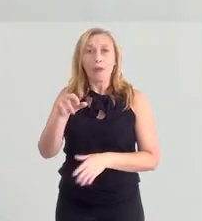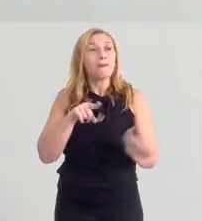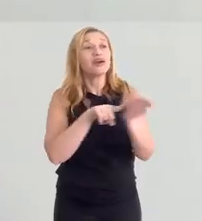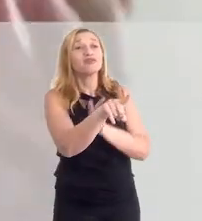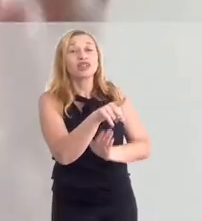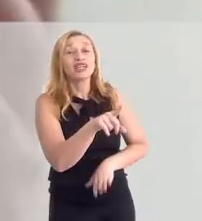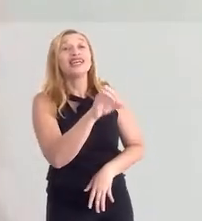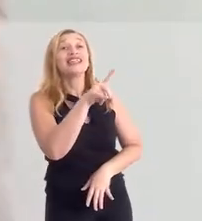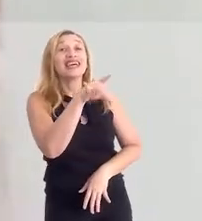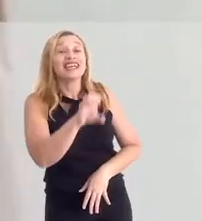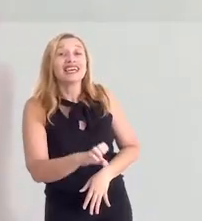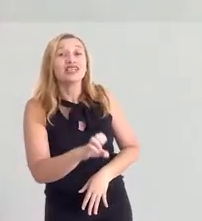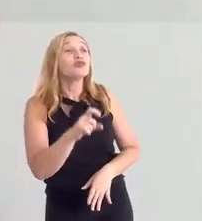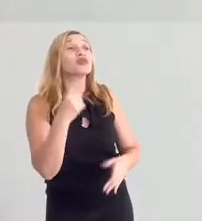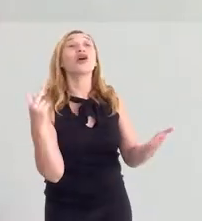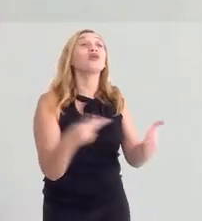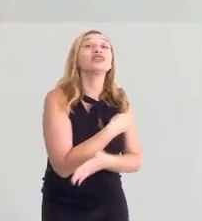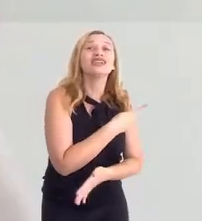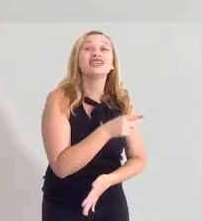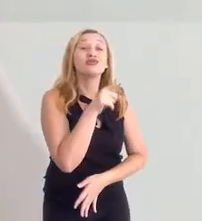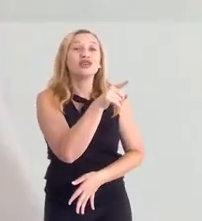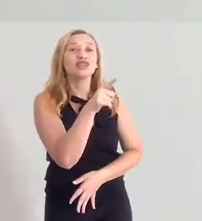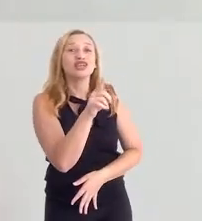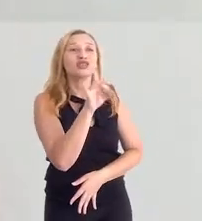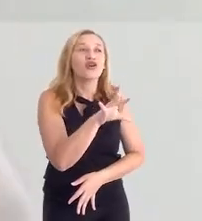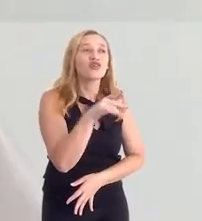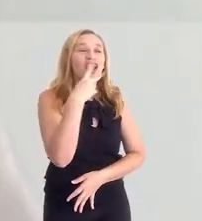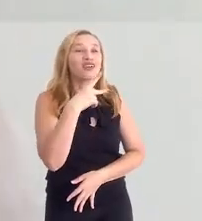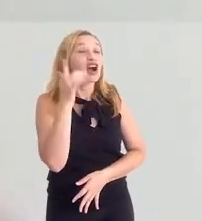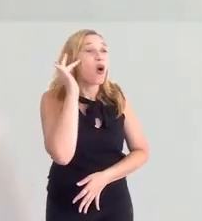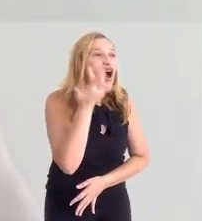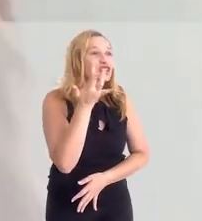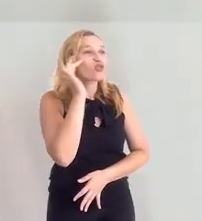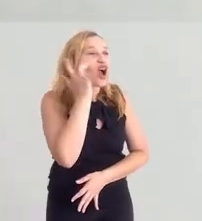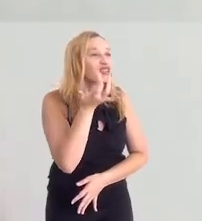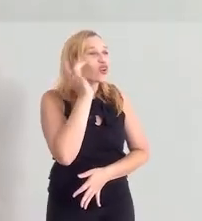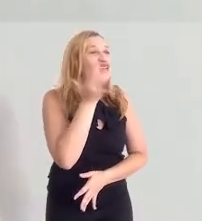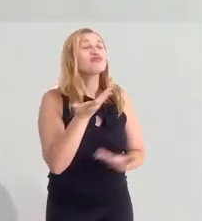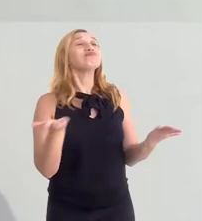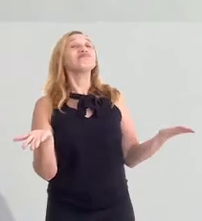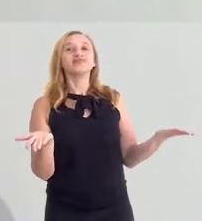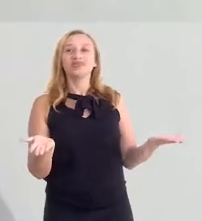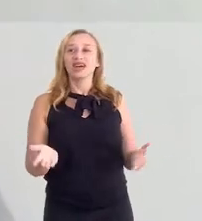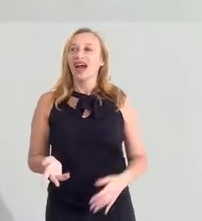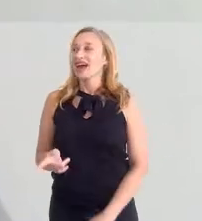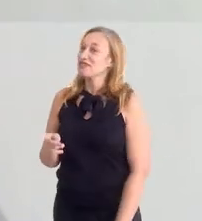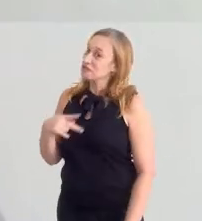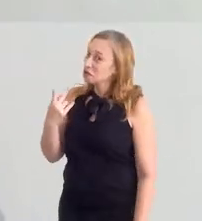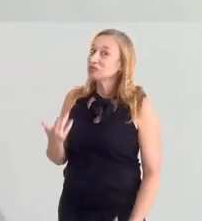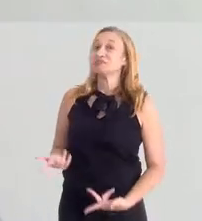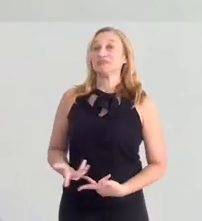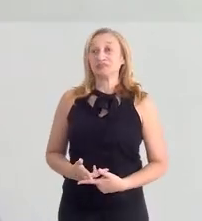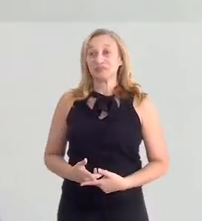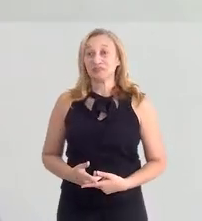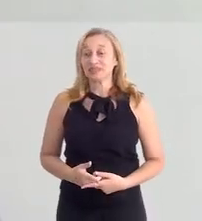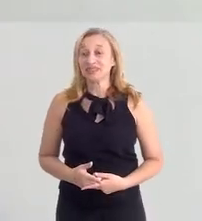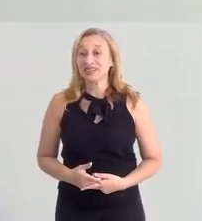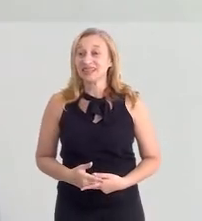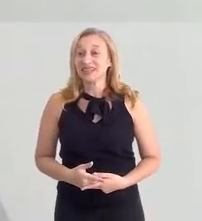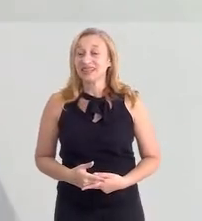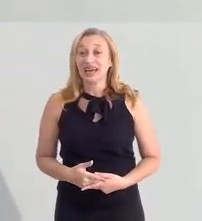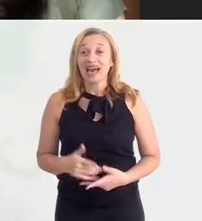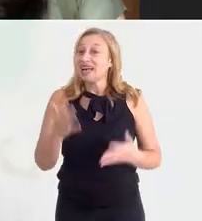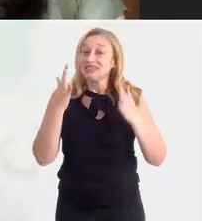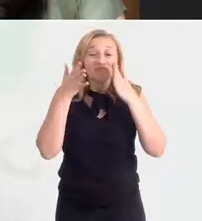perguntamos para ela, falei, Denise, o que aconteceu? E você só dizia, eu acho. Ela finalmente esclareceu. É que ela não estava